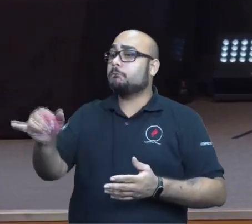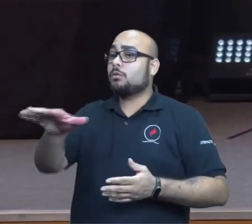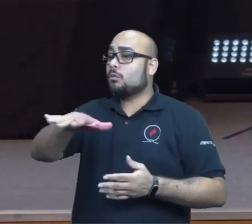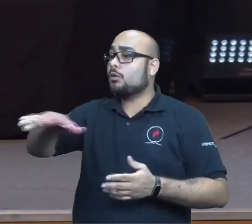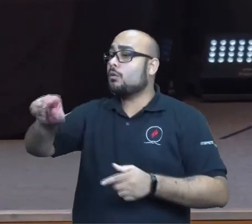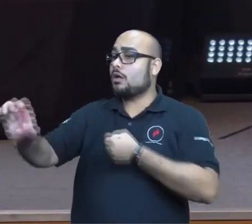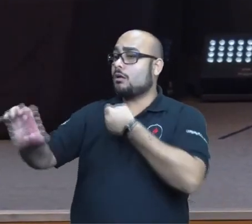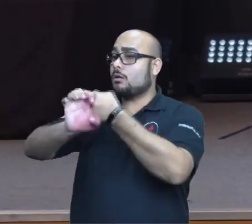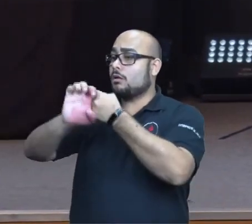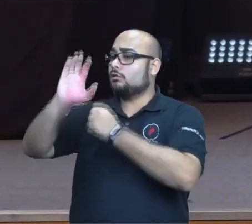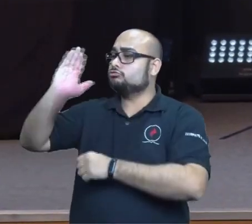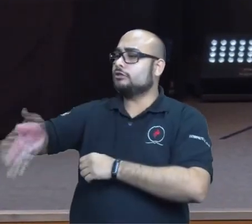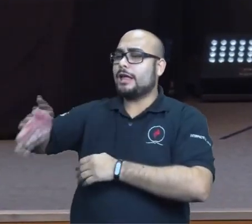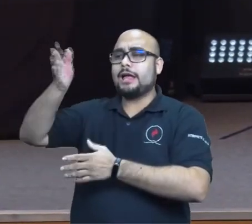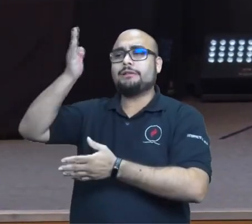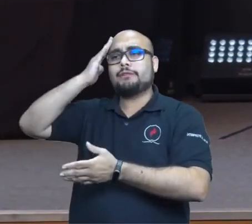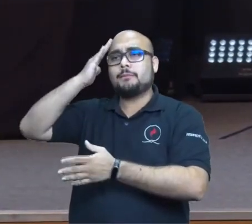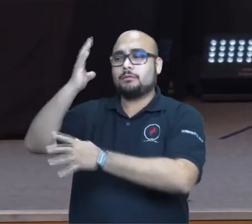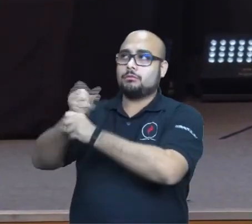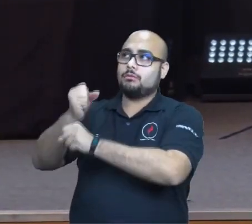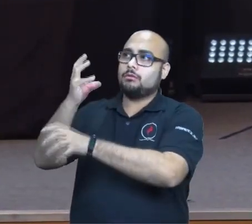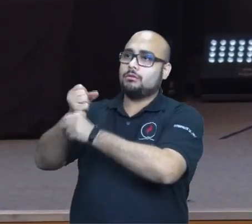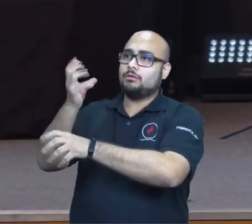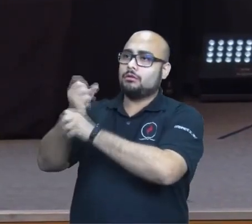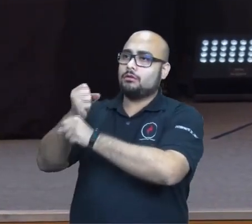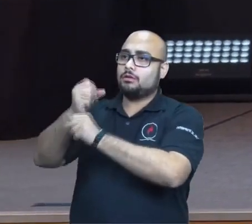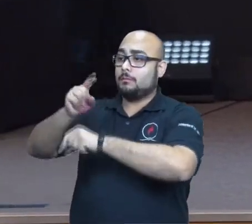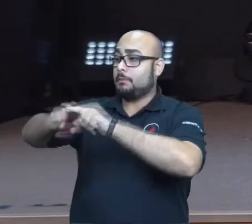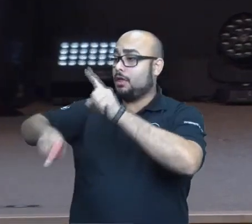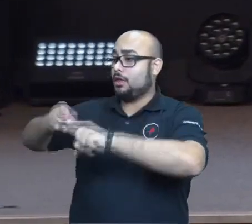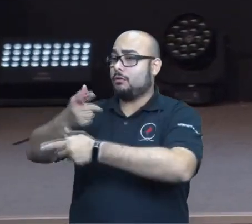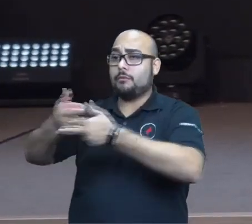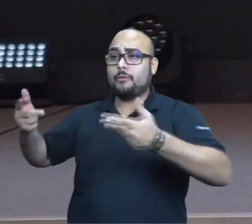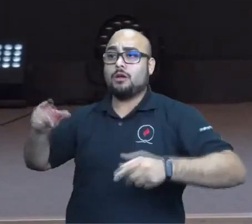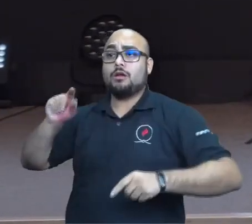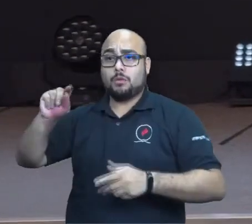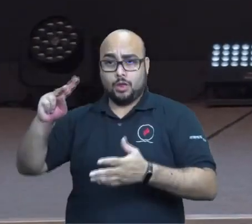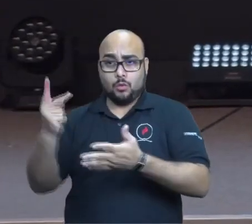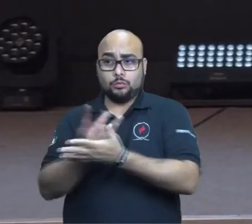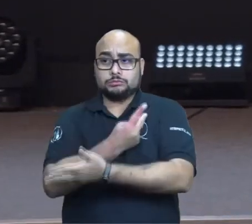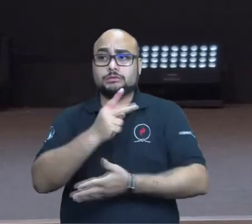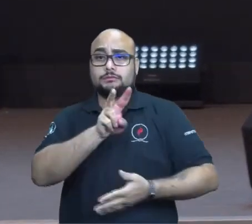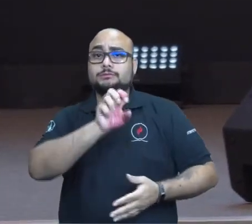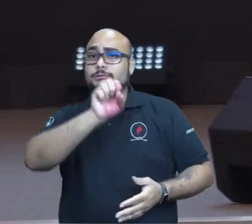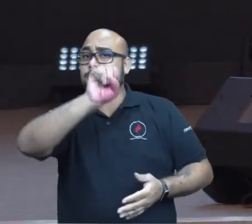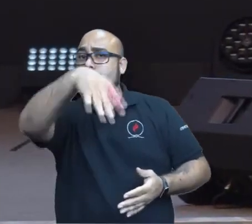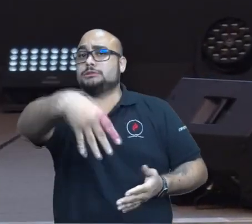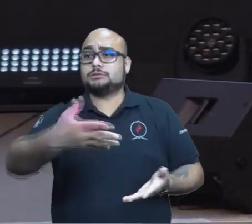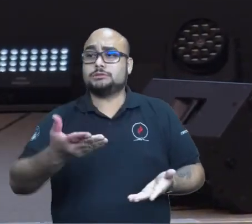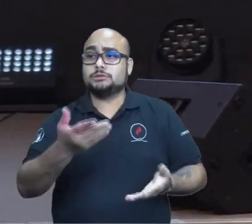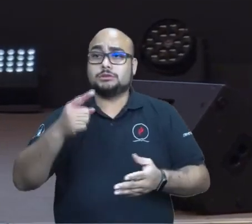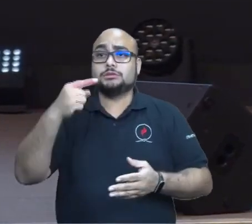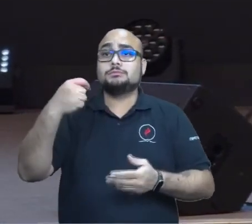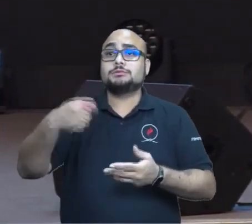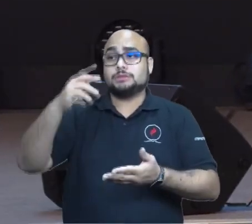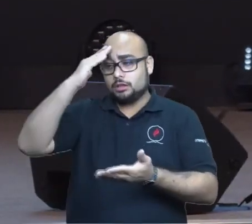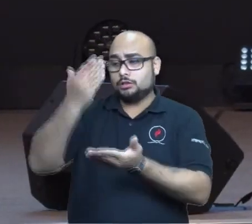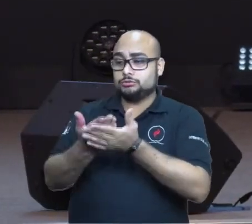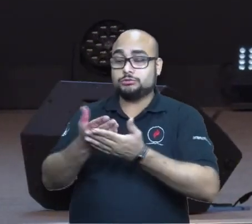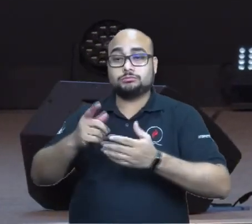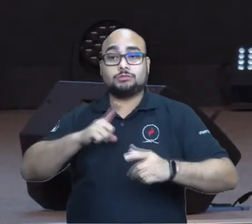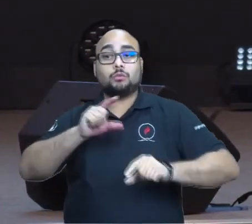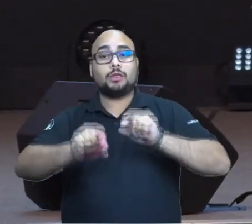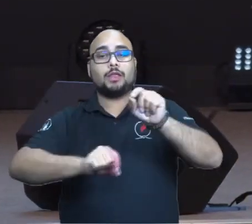conta de material e de obreiro e nós vamos realizar eu quero que você crê e receba que eu vim de Deus dizer para você você já Demorou